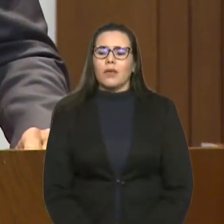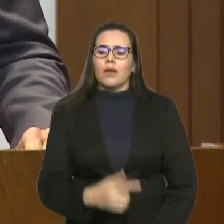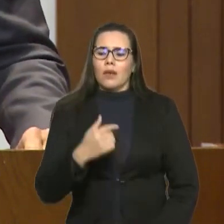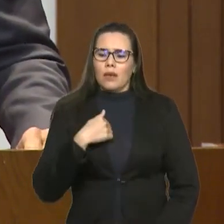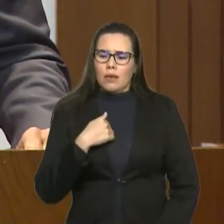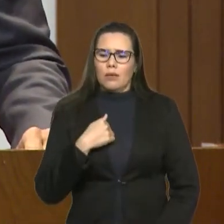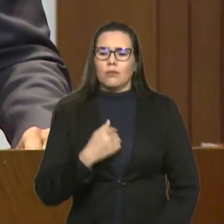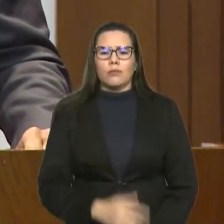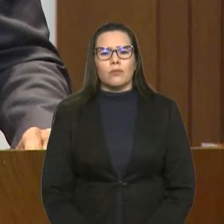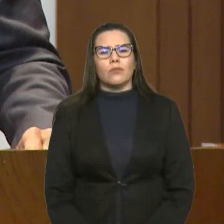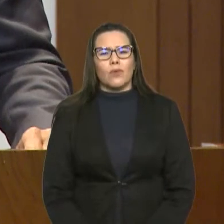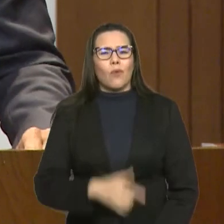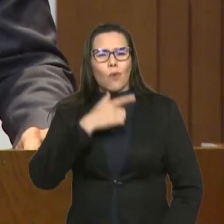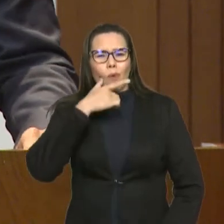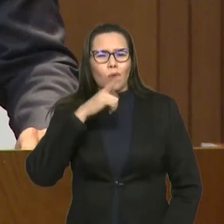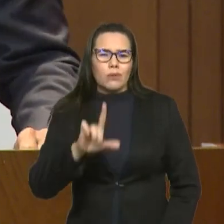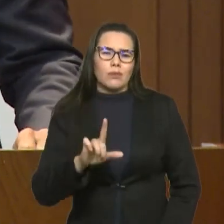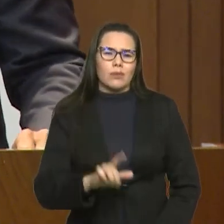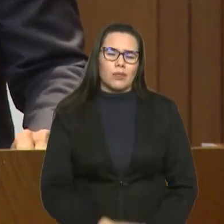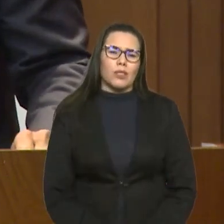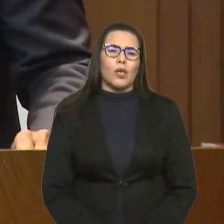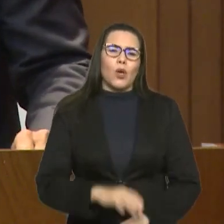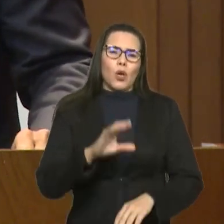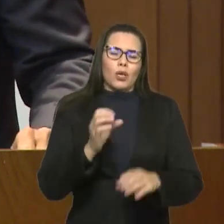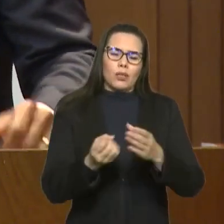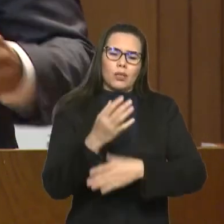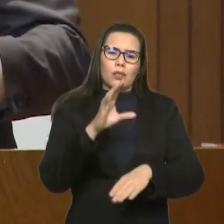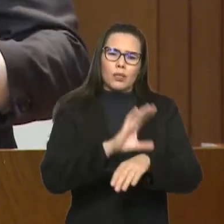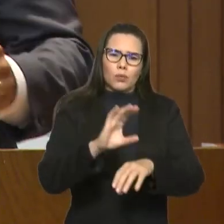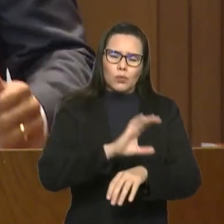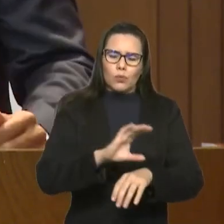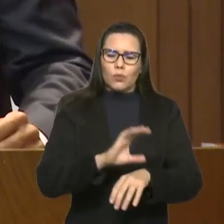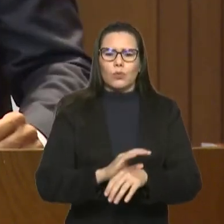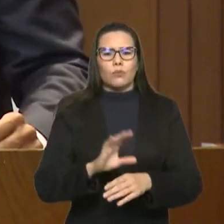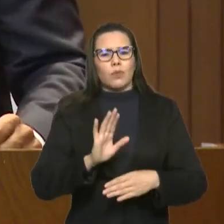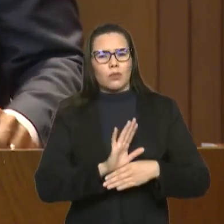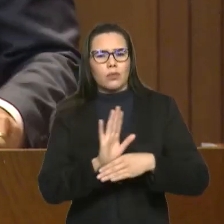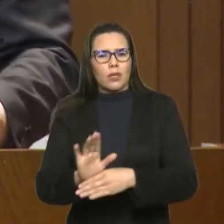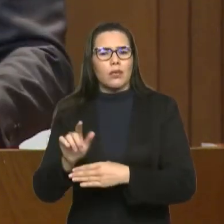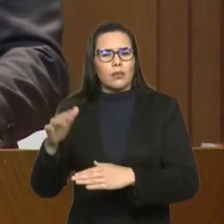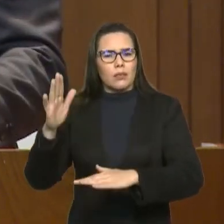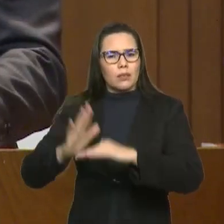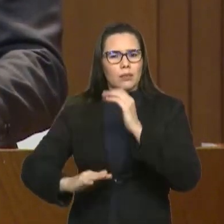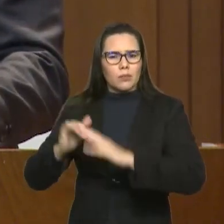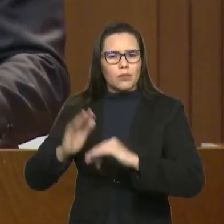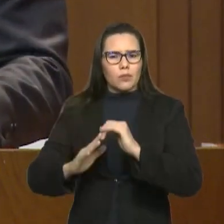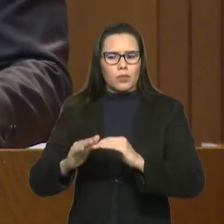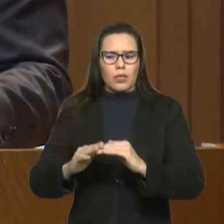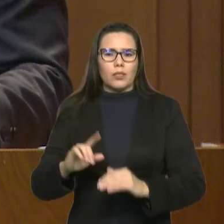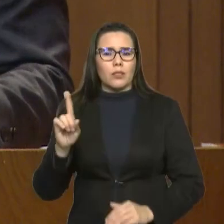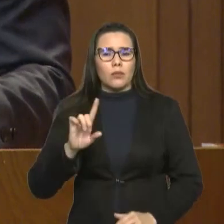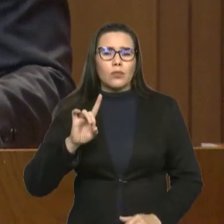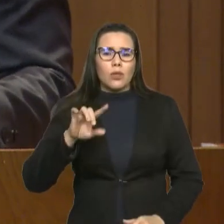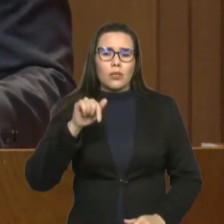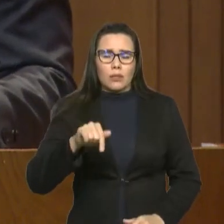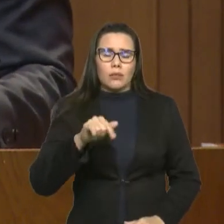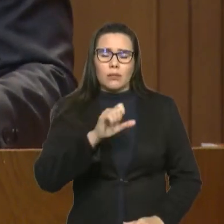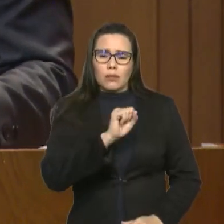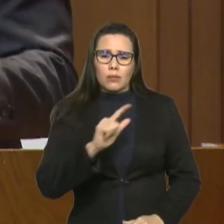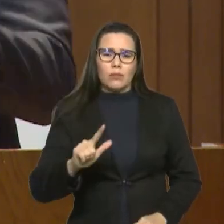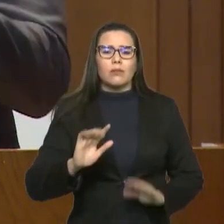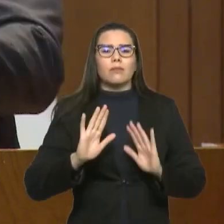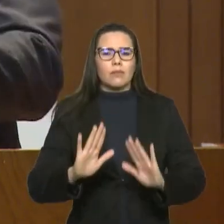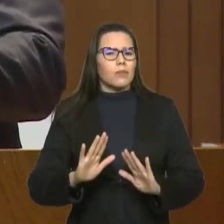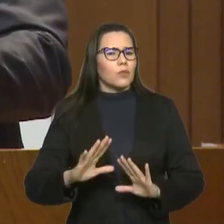essa importante atividade nas escolas comunitárias, não só na cidade de São Luís, mas por todo o estado do Maranhão. Esse é o nosso